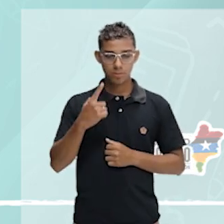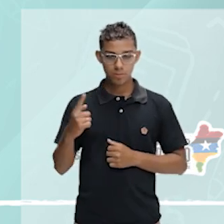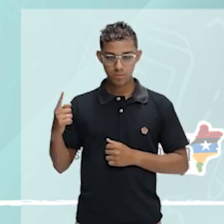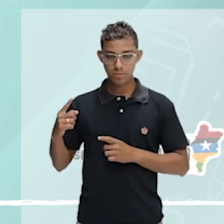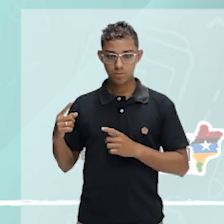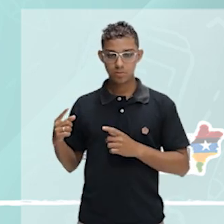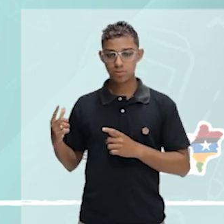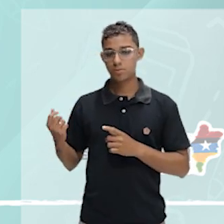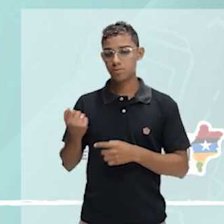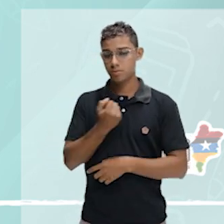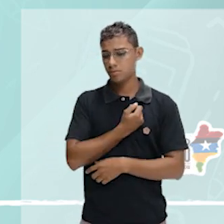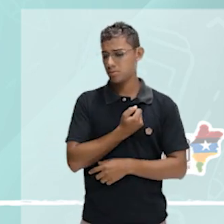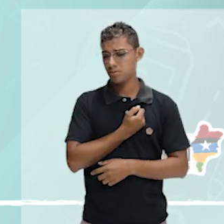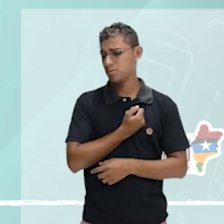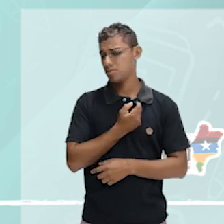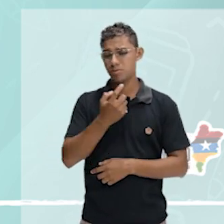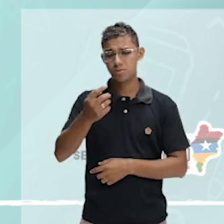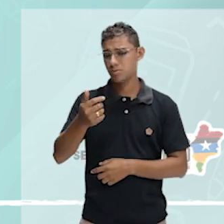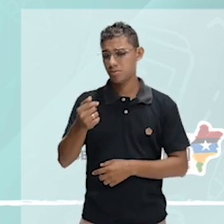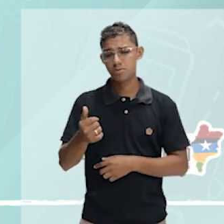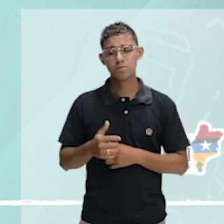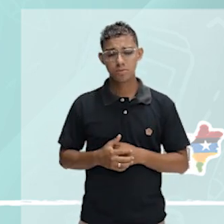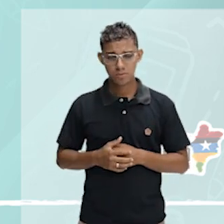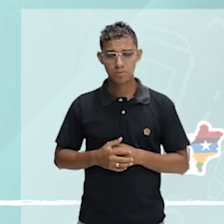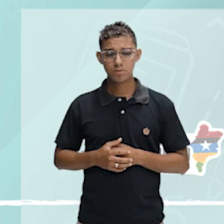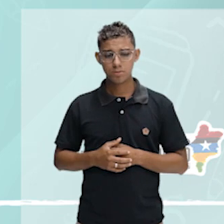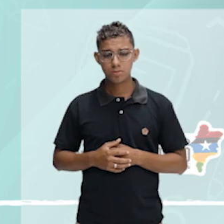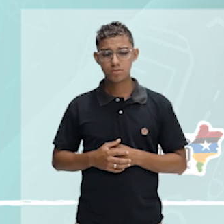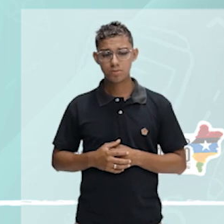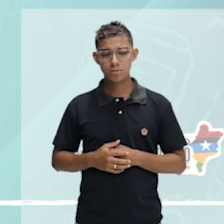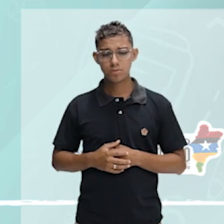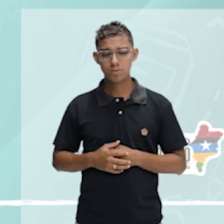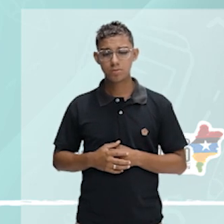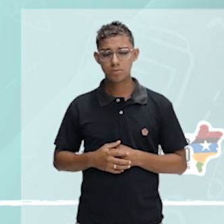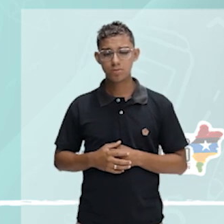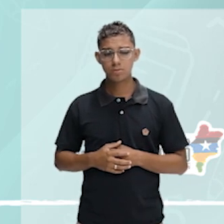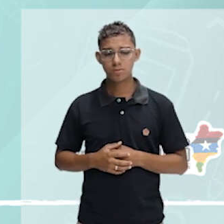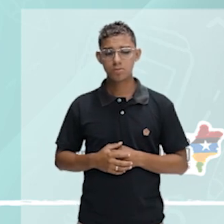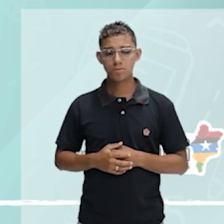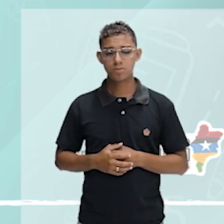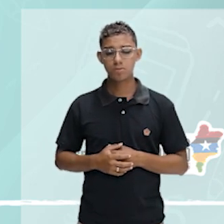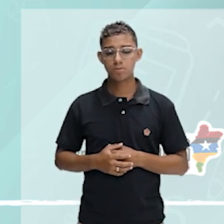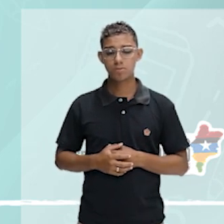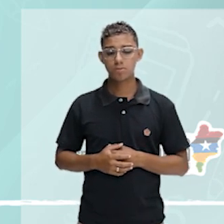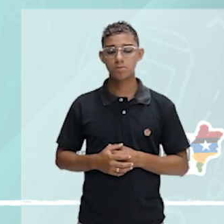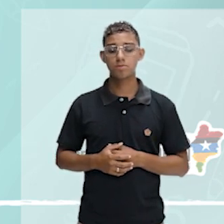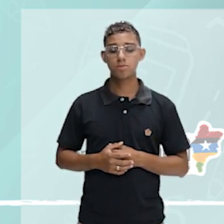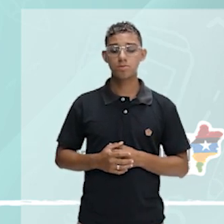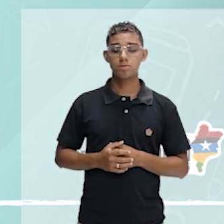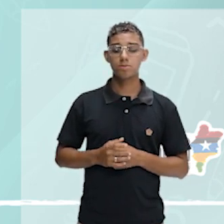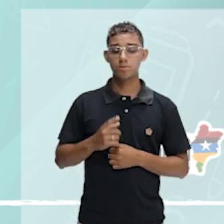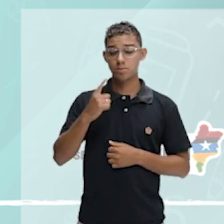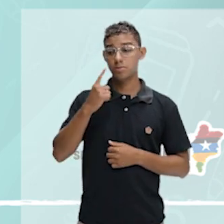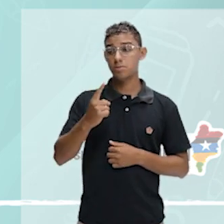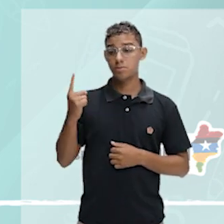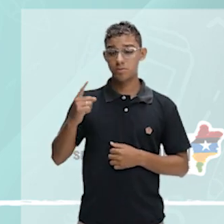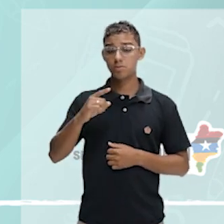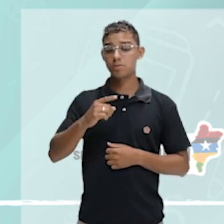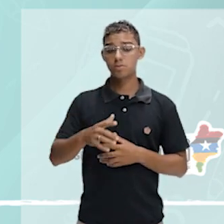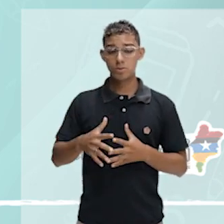valores muito pequenininhos um de 16 avos para marcar aqui ó fica complicado mesmo mas a curva